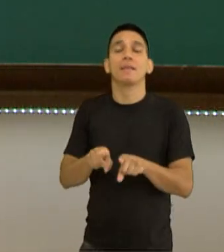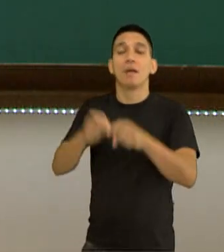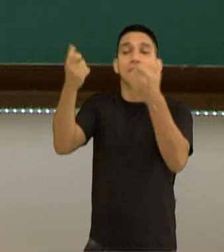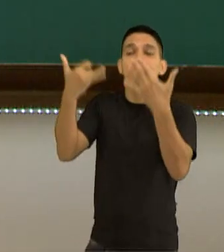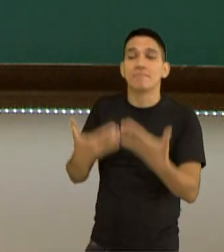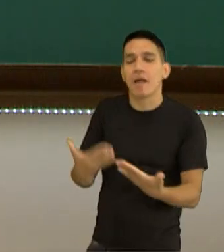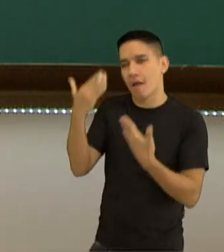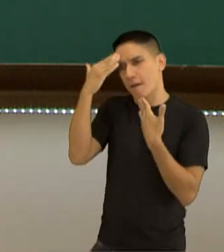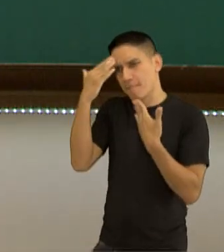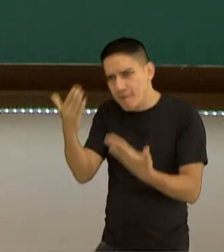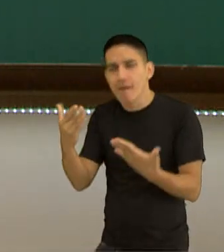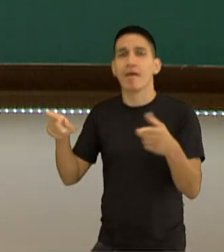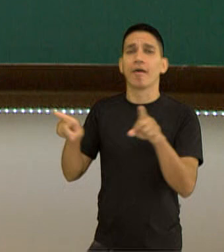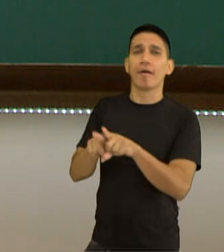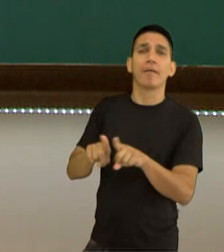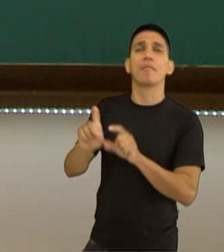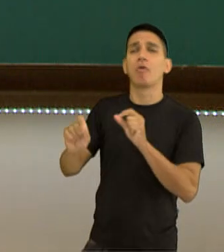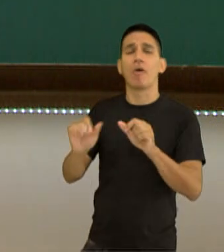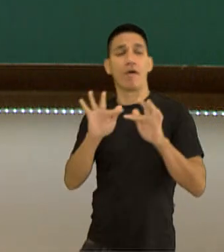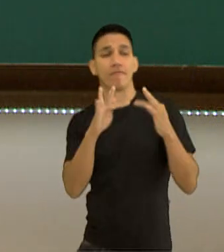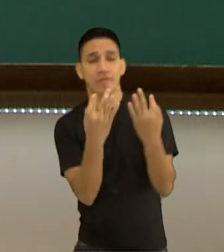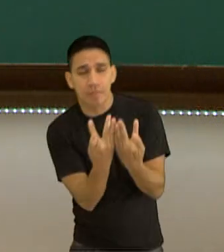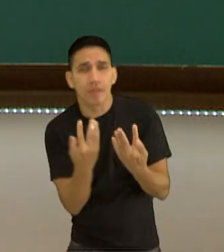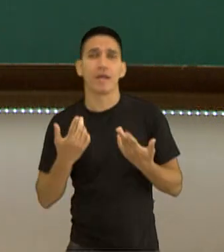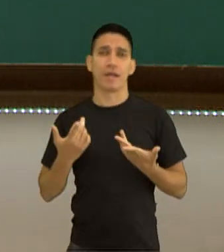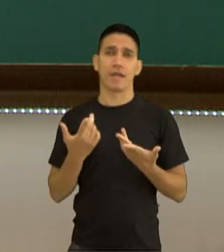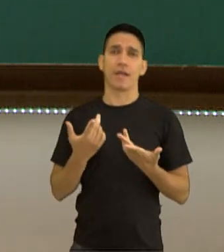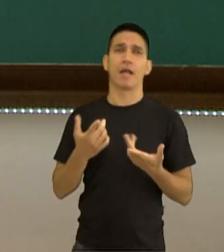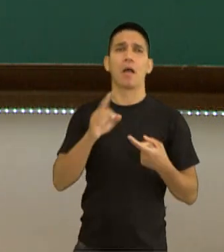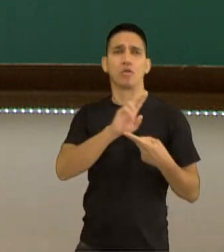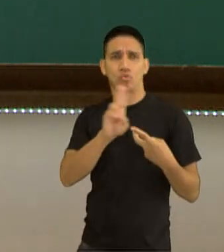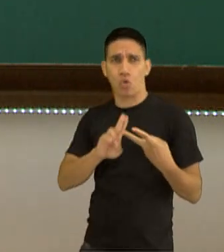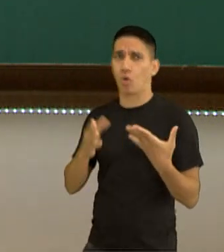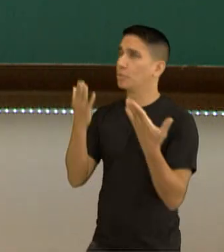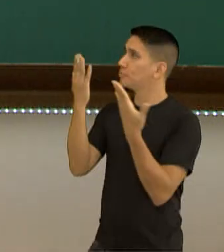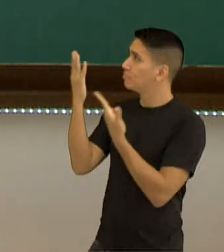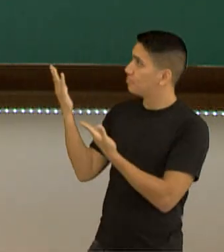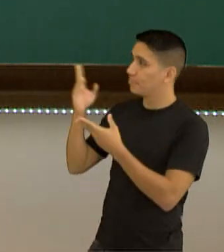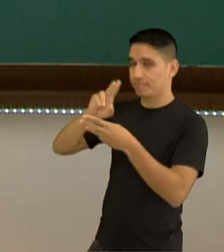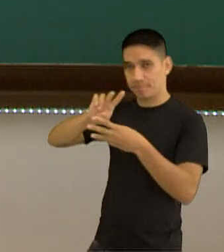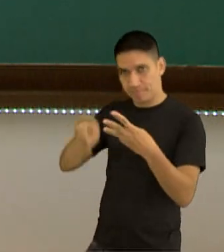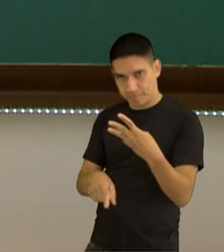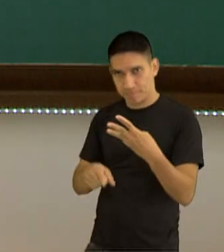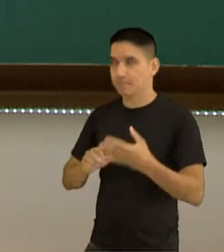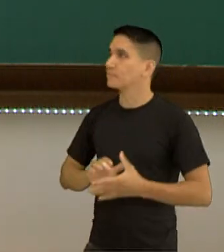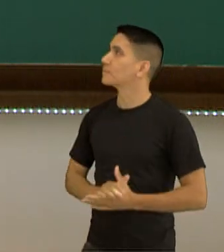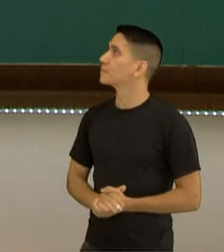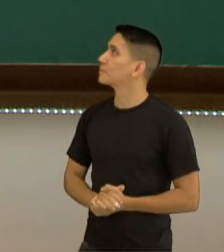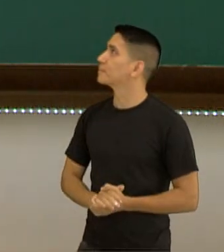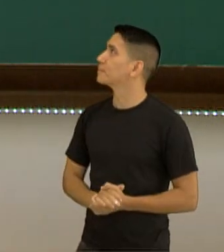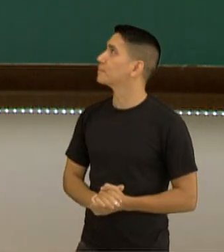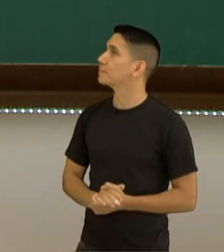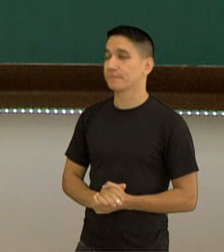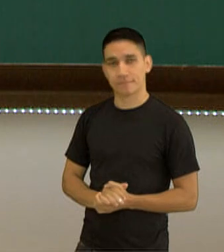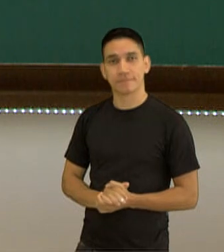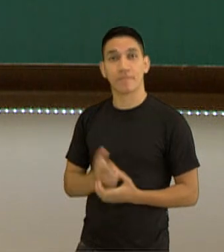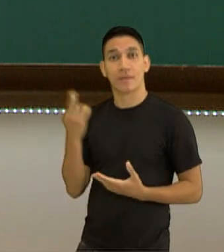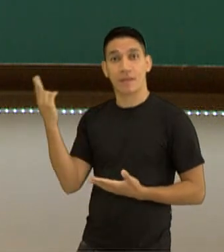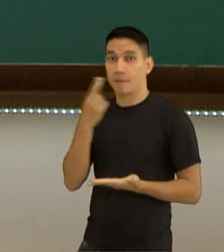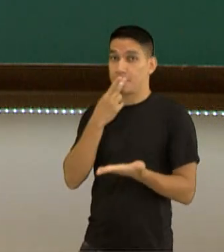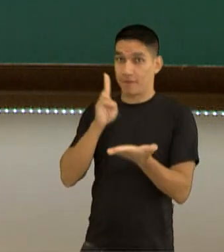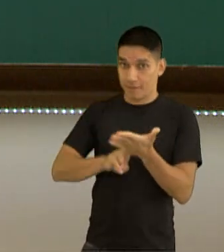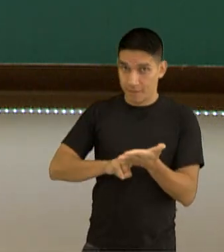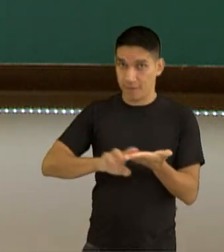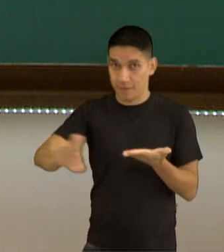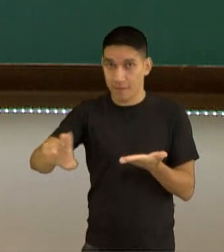que, né, cumprimenta também a família, June, Ryan e Beth, ok? No nosso cartão